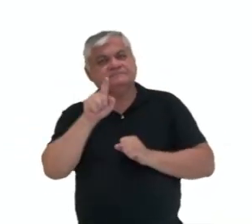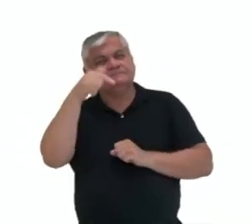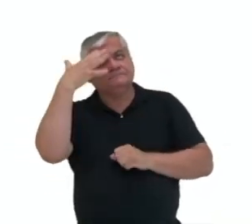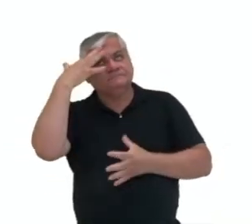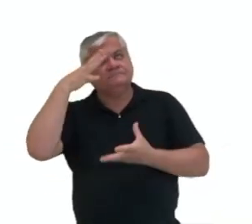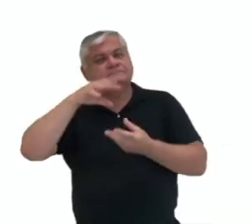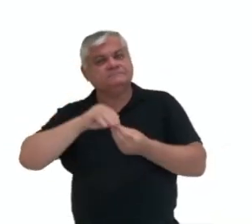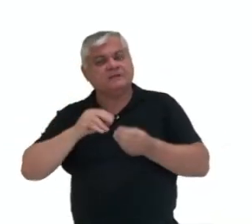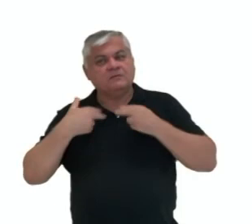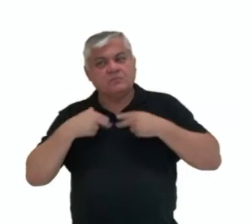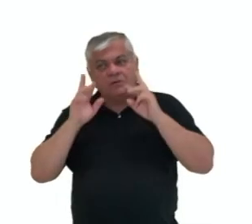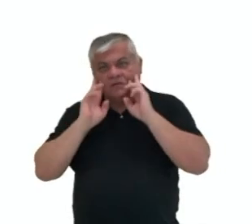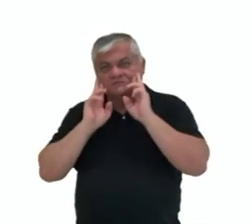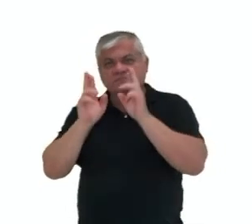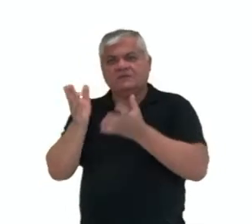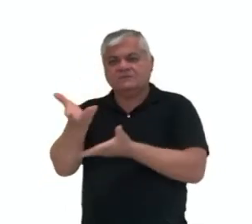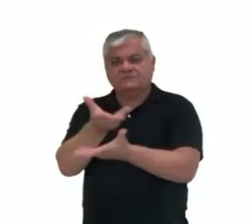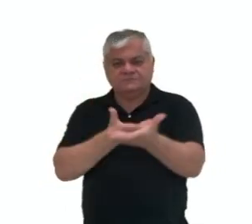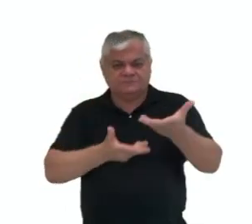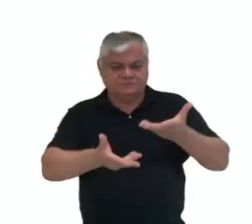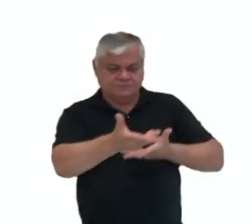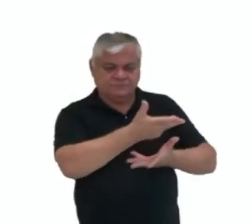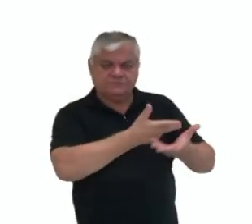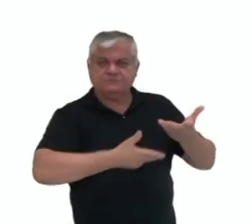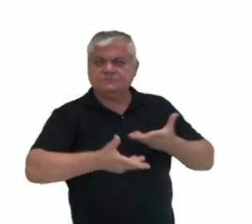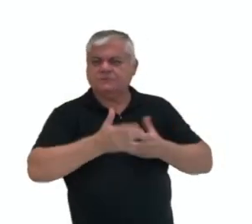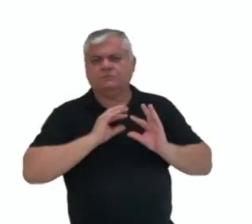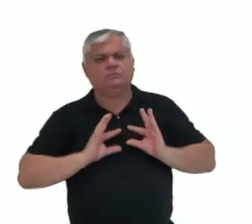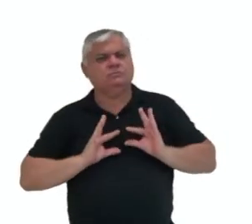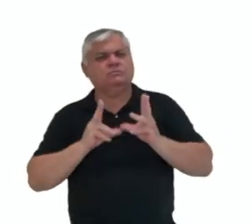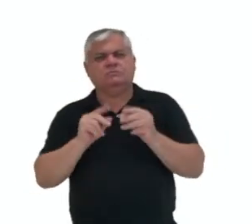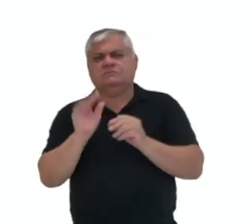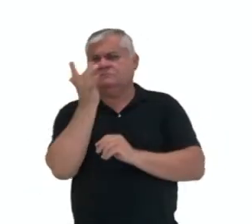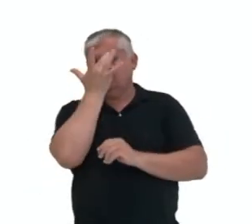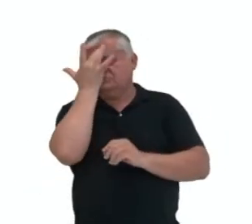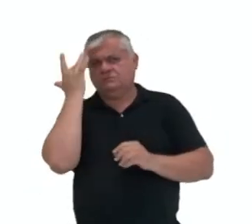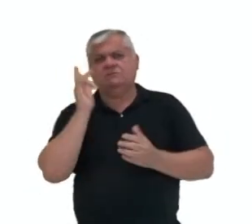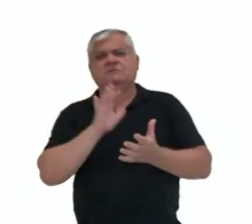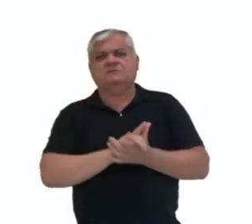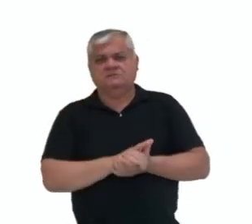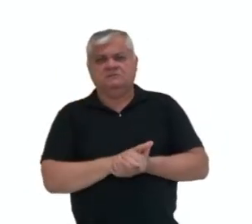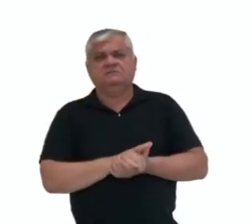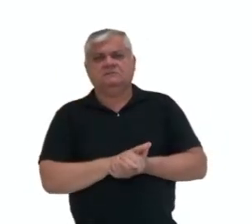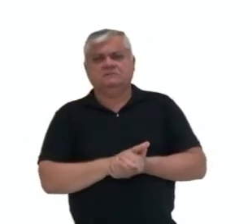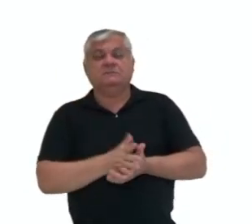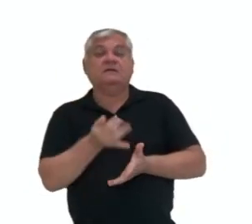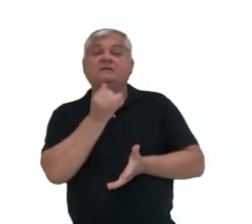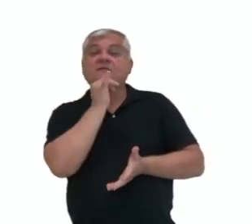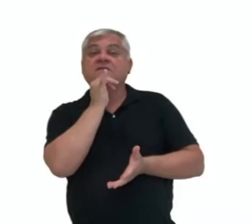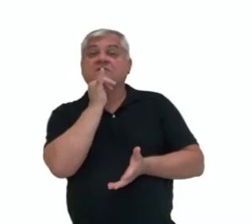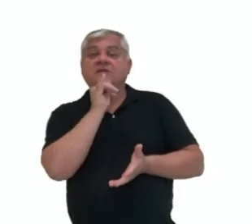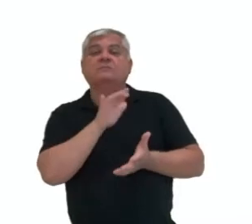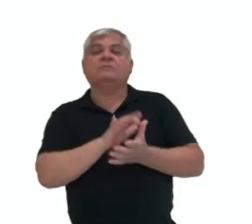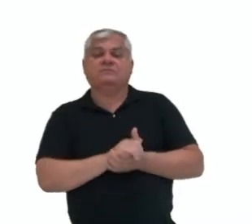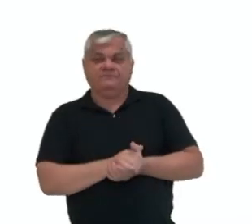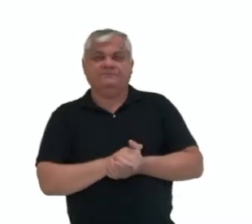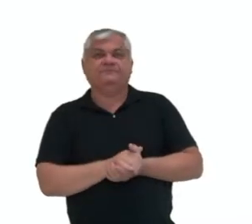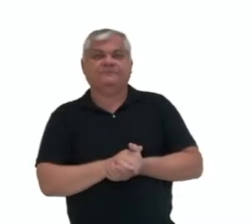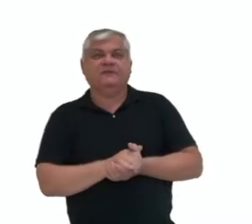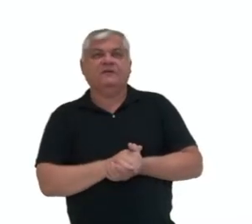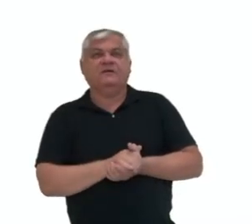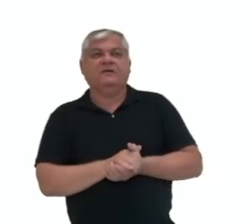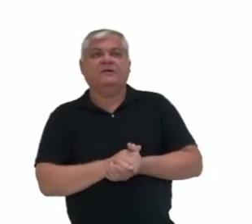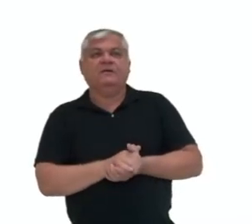compreensão, o respeito e a boa convivência entre todas as pessoas. Ah, professora, dá um exemplo? Dou sim, meus queridos,